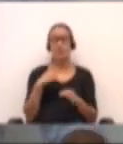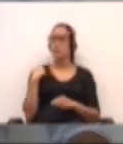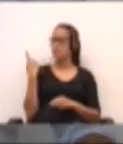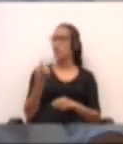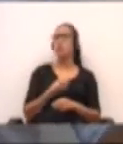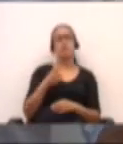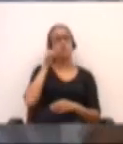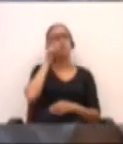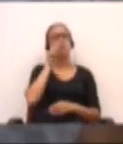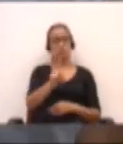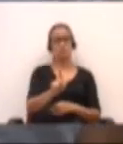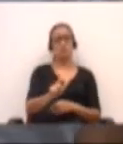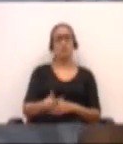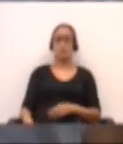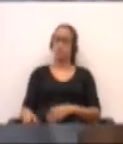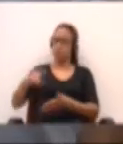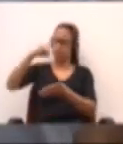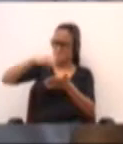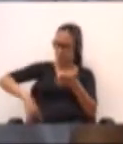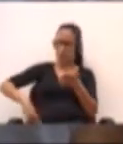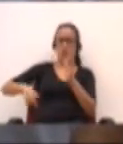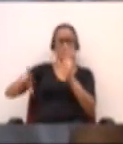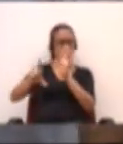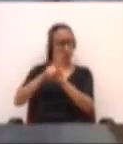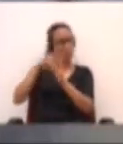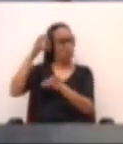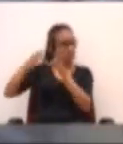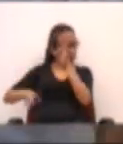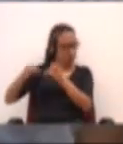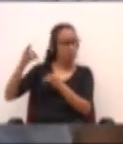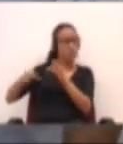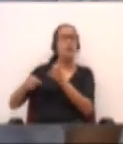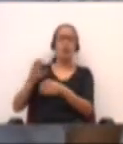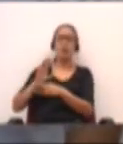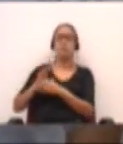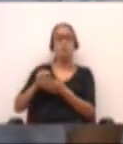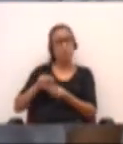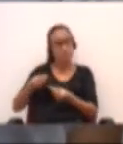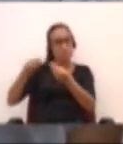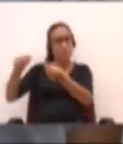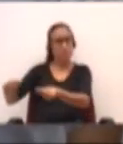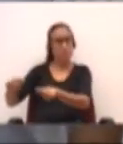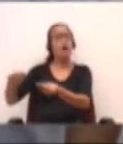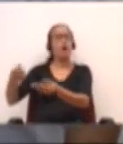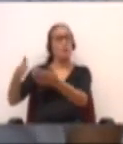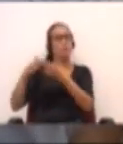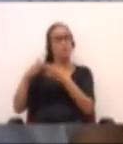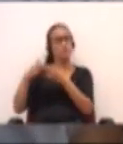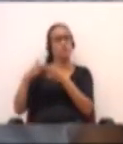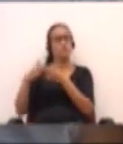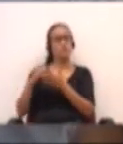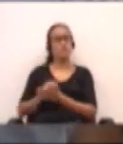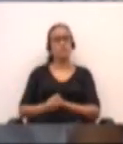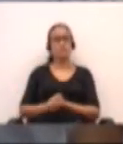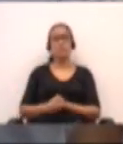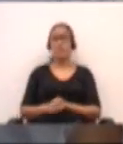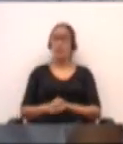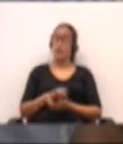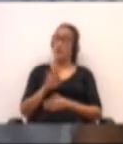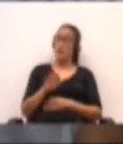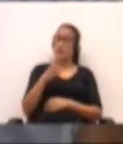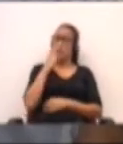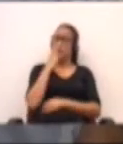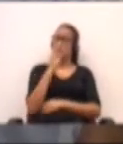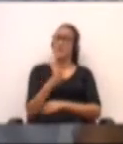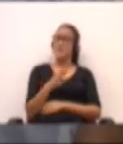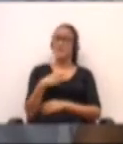liminar. Me parece, vereador, e eu não gostaria que isso acontecesse, que nós vamos ter que recorrer de novo a outras brigas,